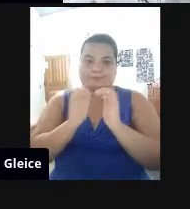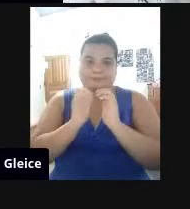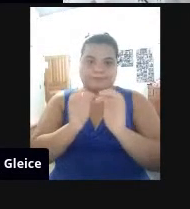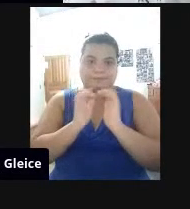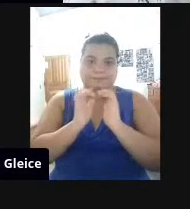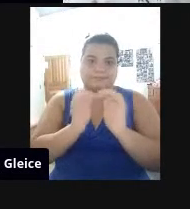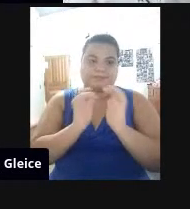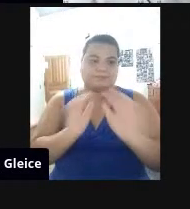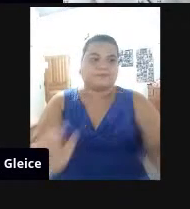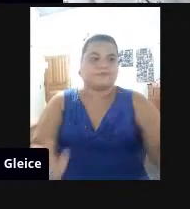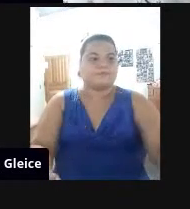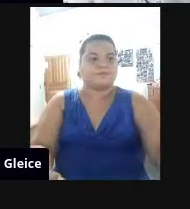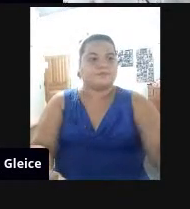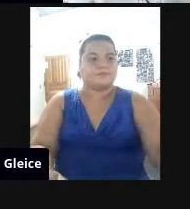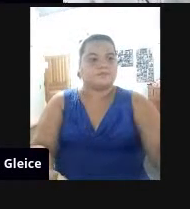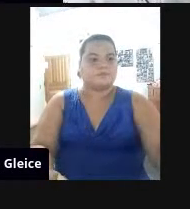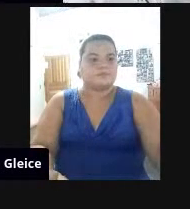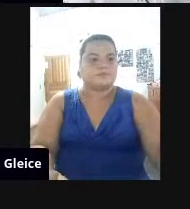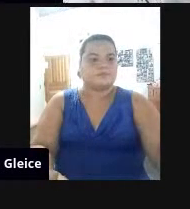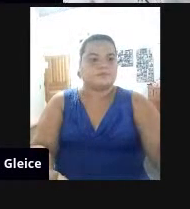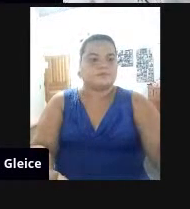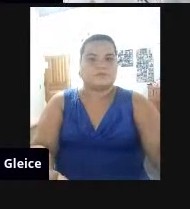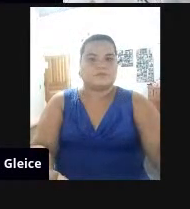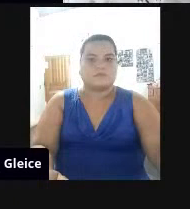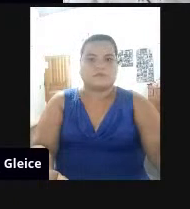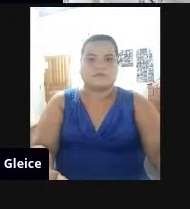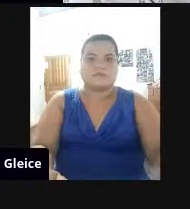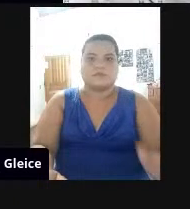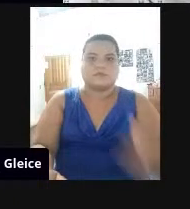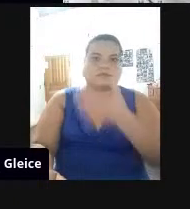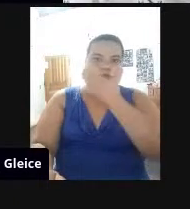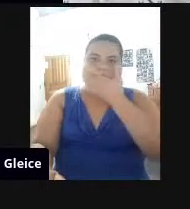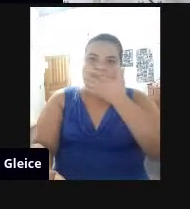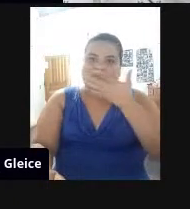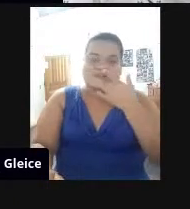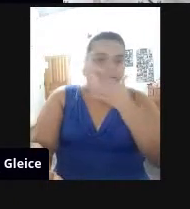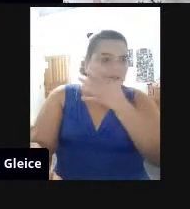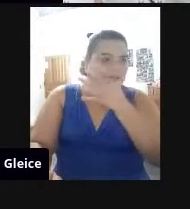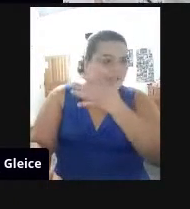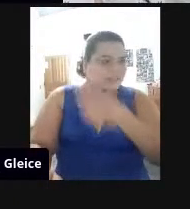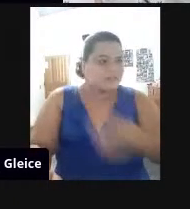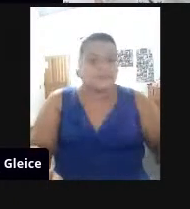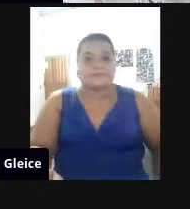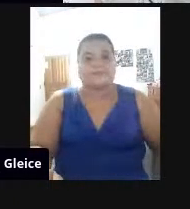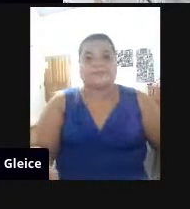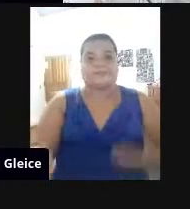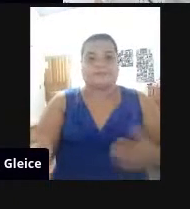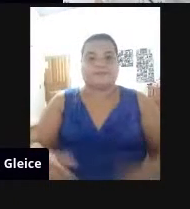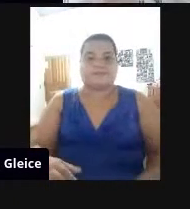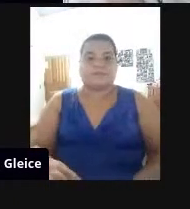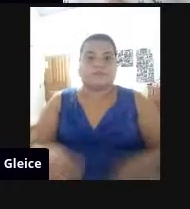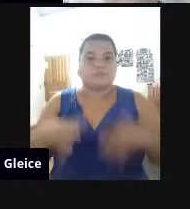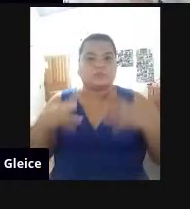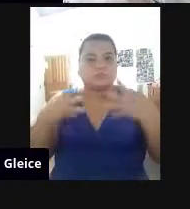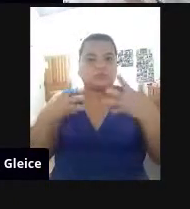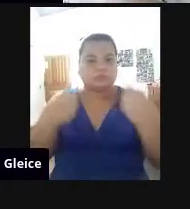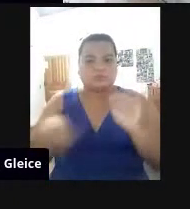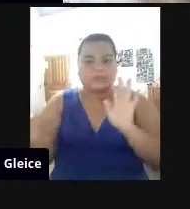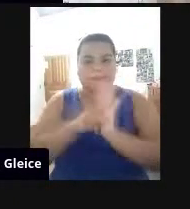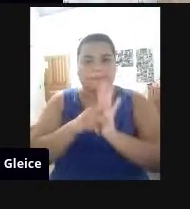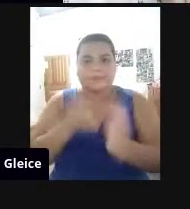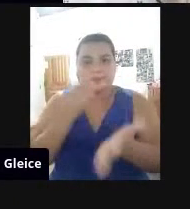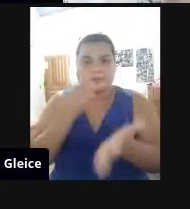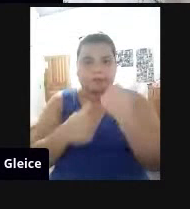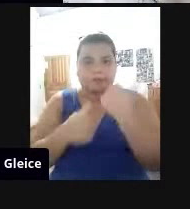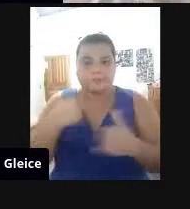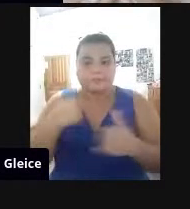toxinas que a gente fala, né, que também podem ser aí internalizadas, são toxinas da nossa alimentação, do ambiente, que a gente